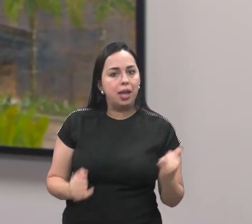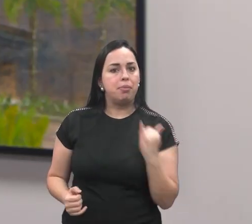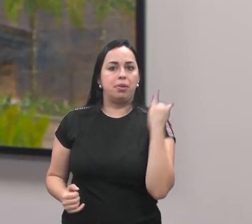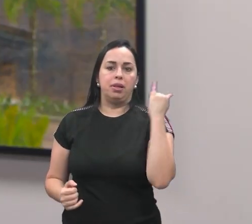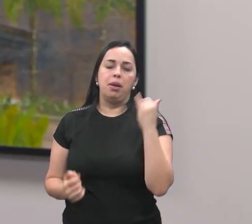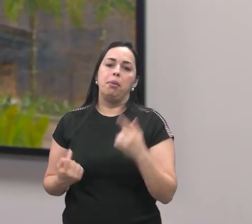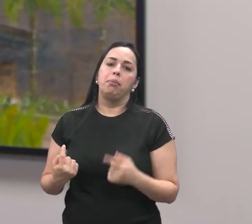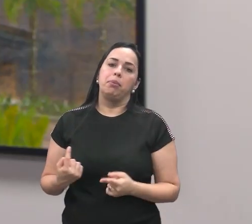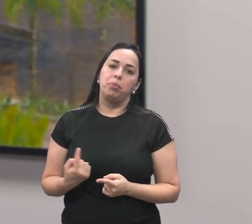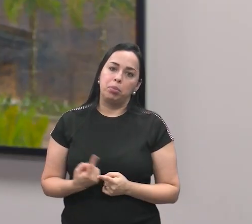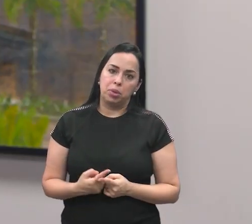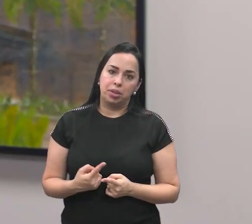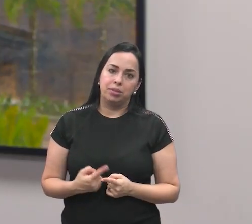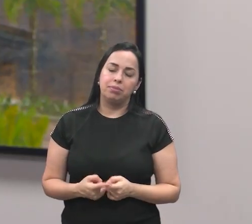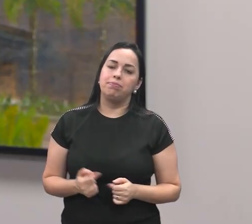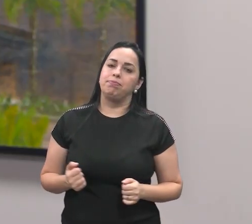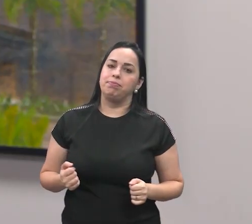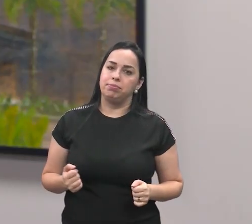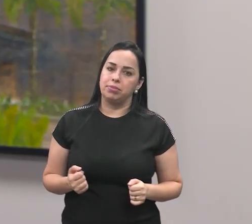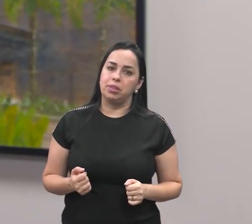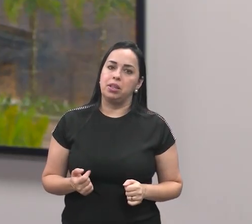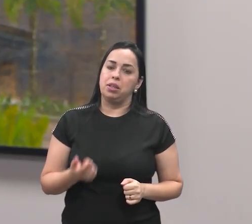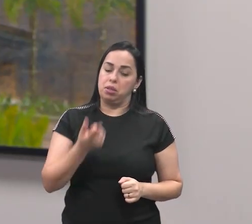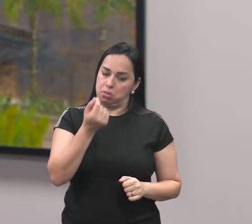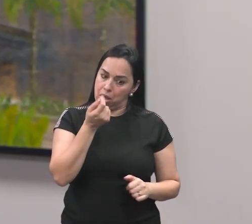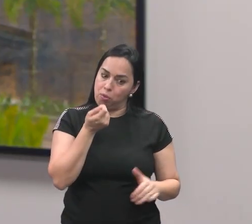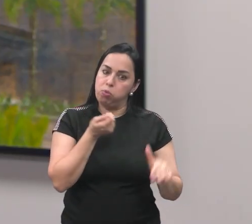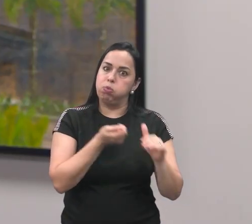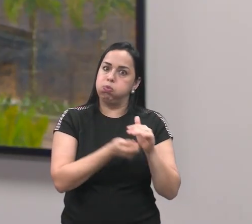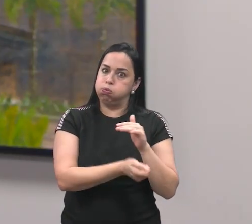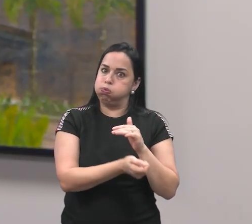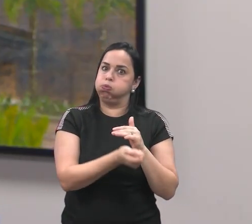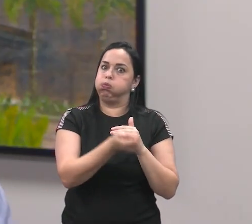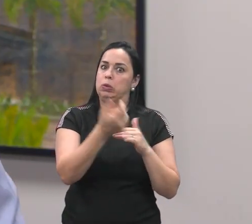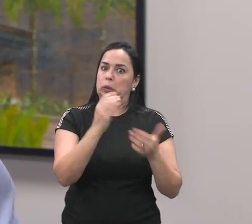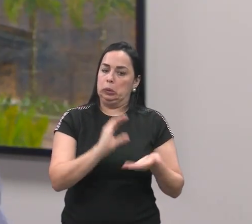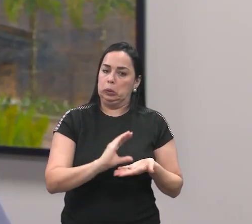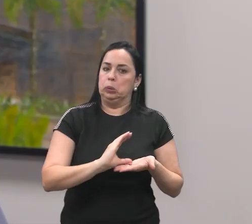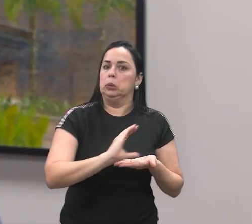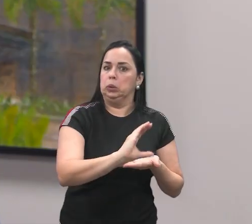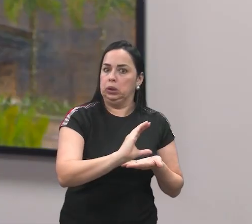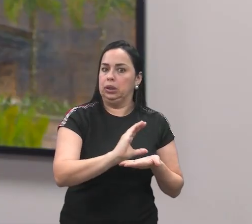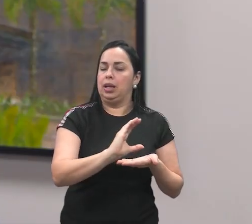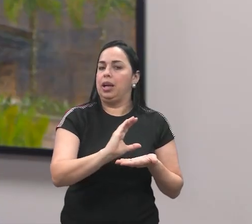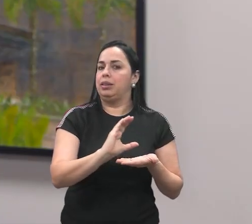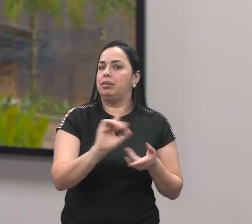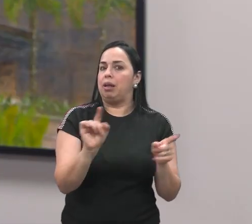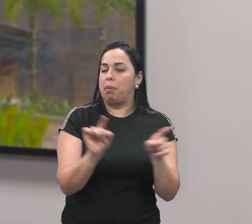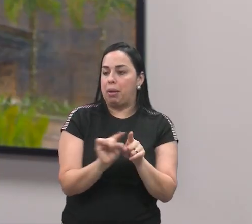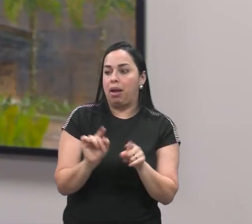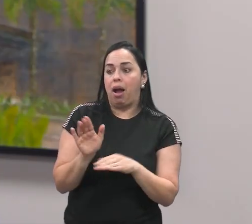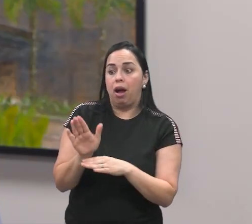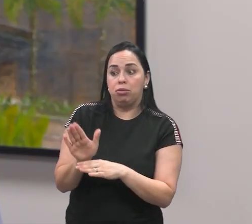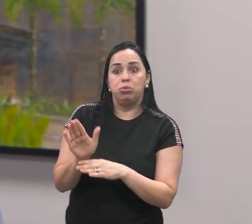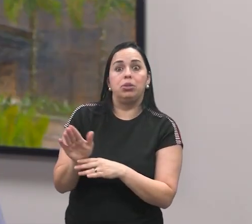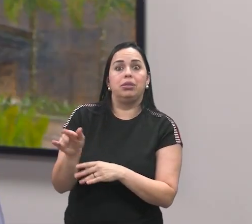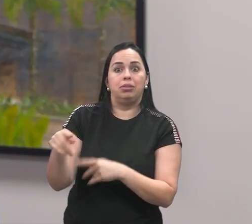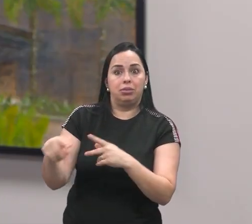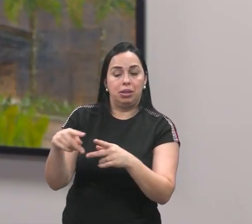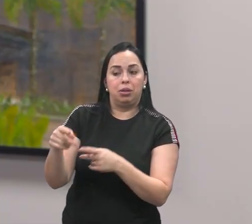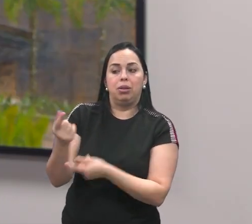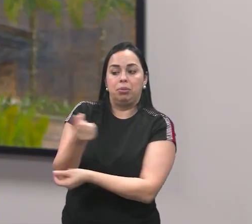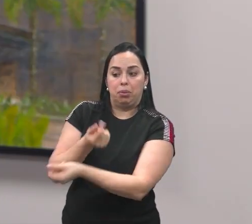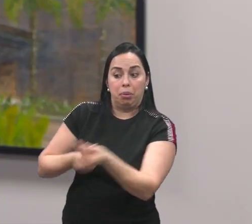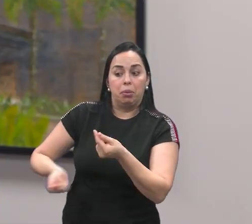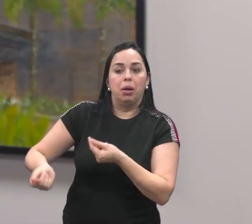uma suma importância, né, porque é muito dinheiro, tá certo? Isso com certeza movimenta a cidade